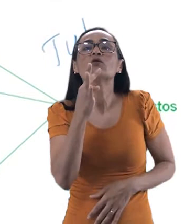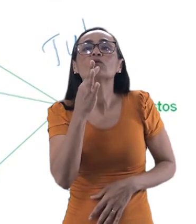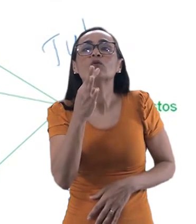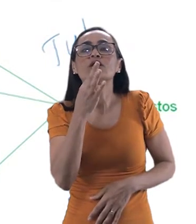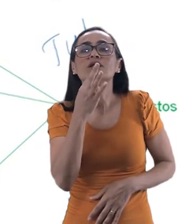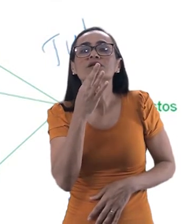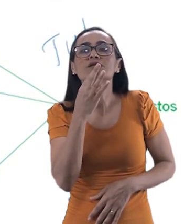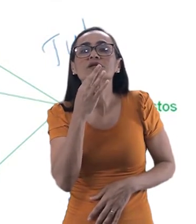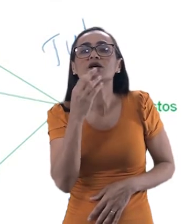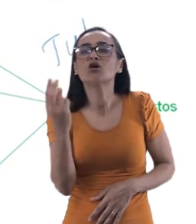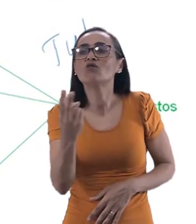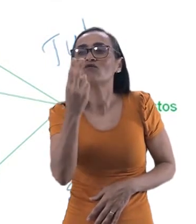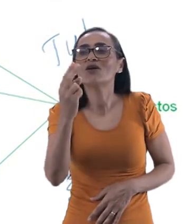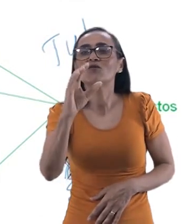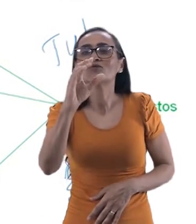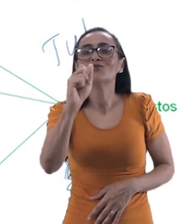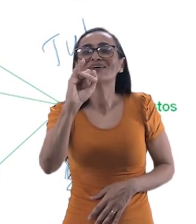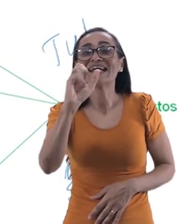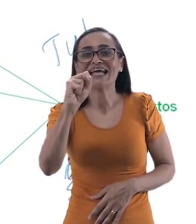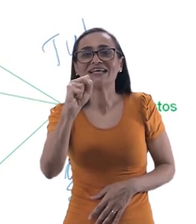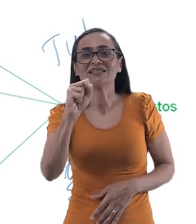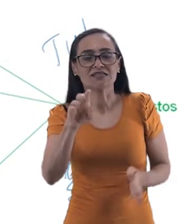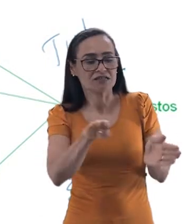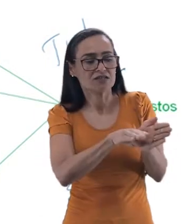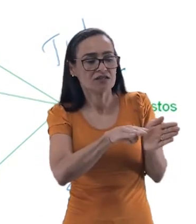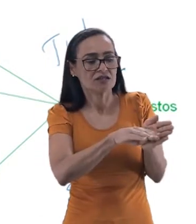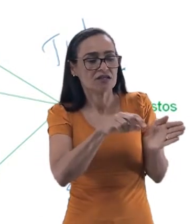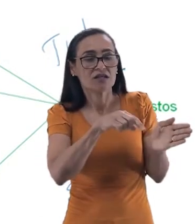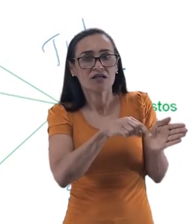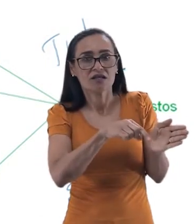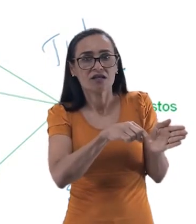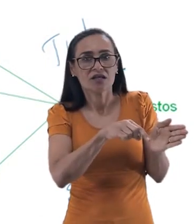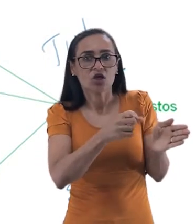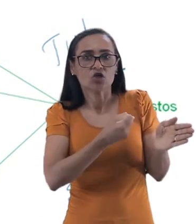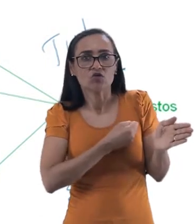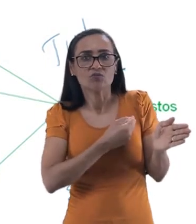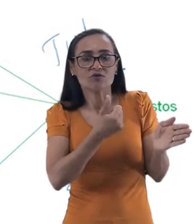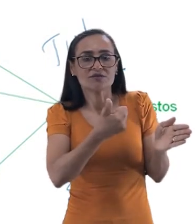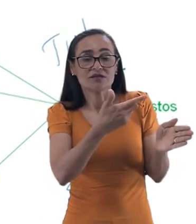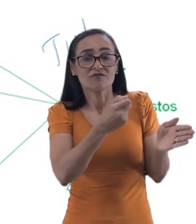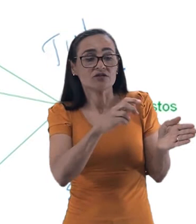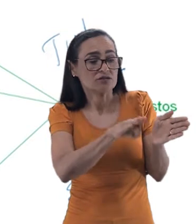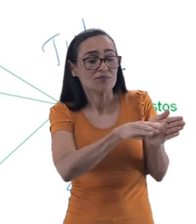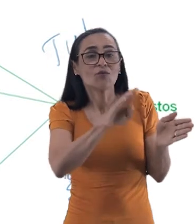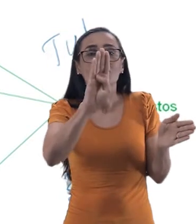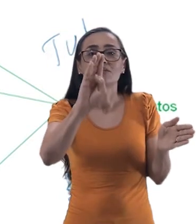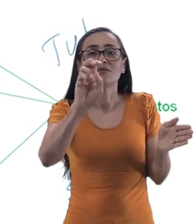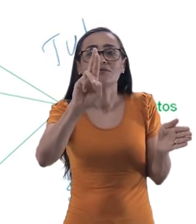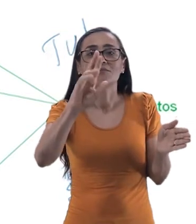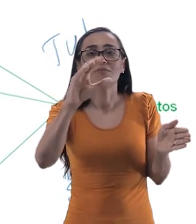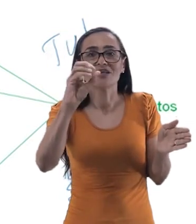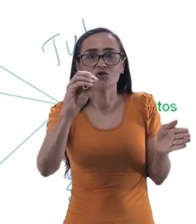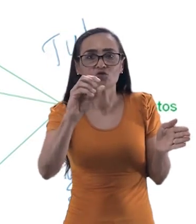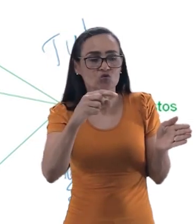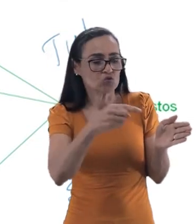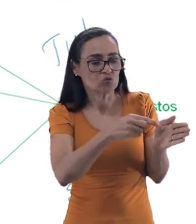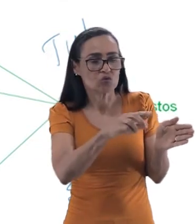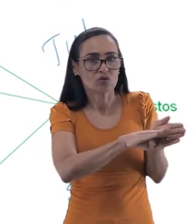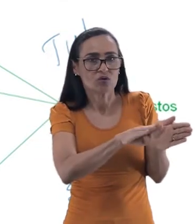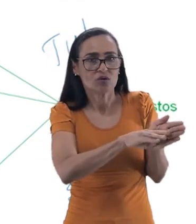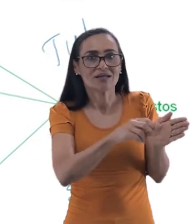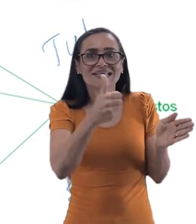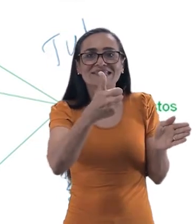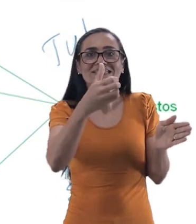querer conhecer o custo de um cais. Quanto custa o cais o berço